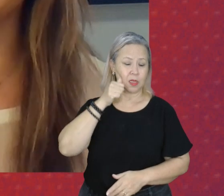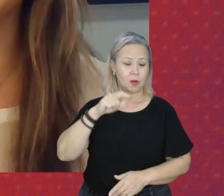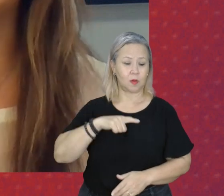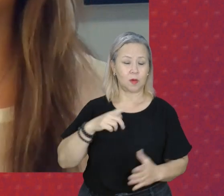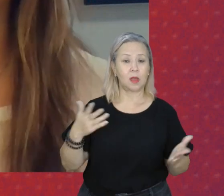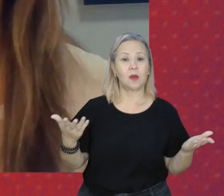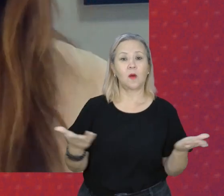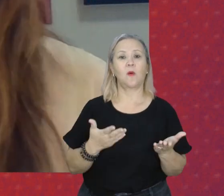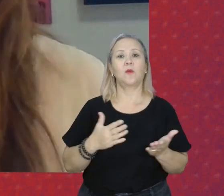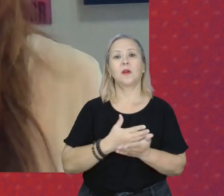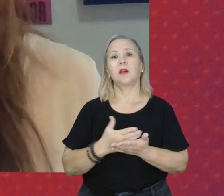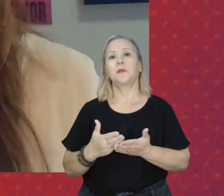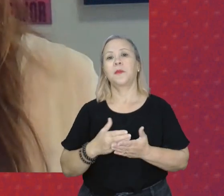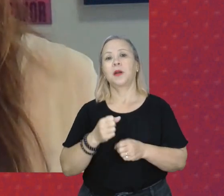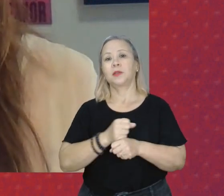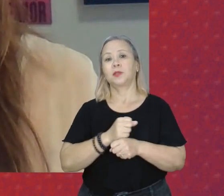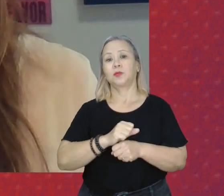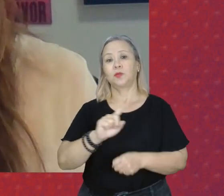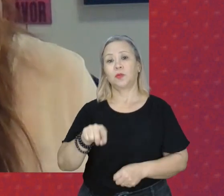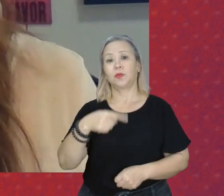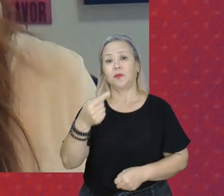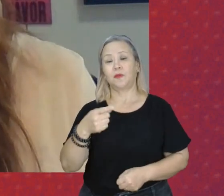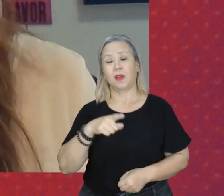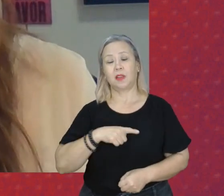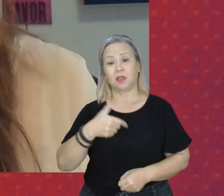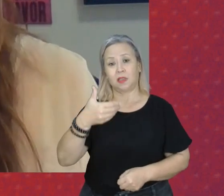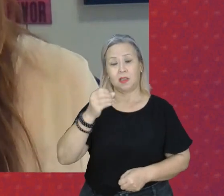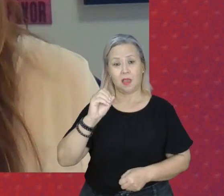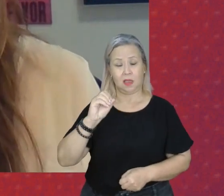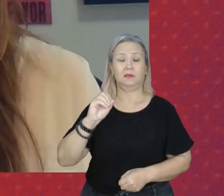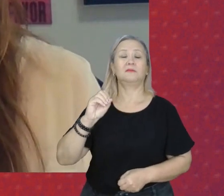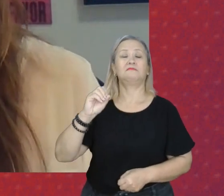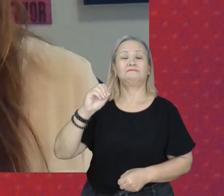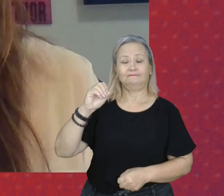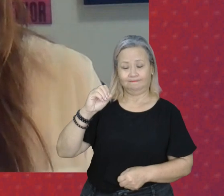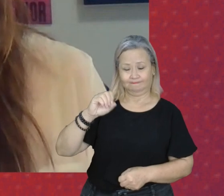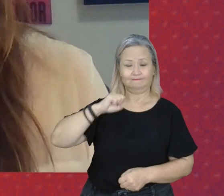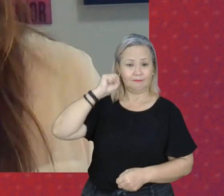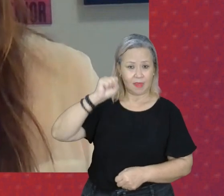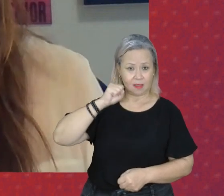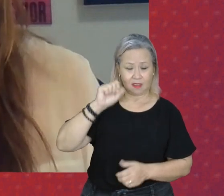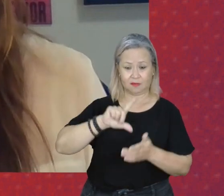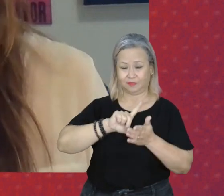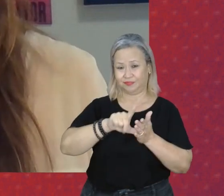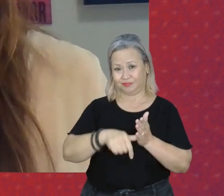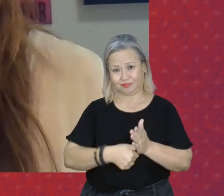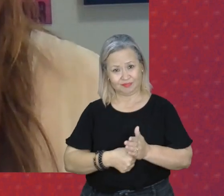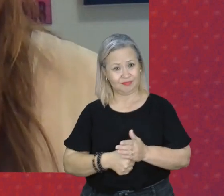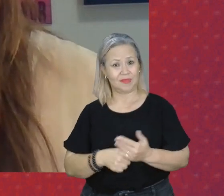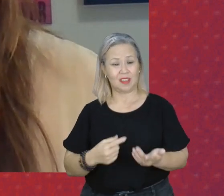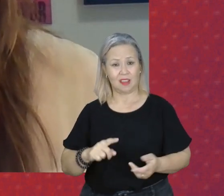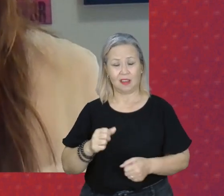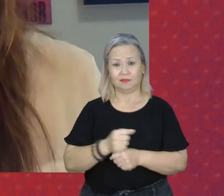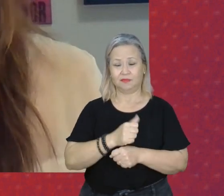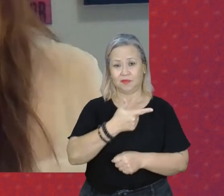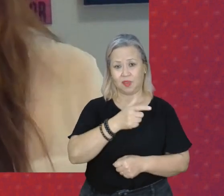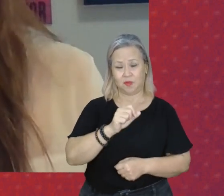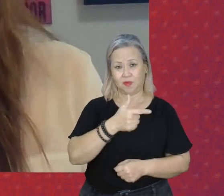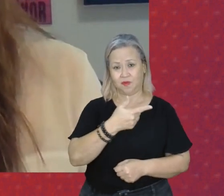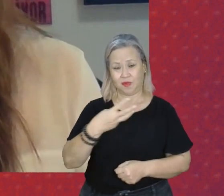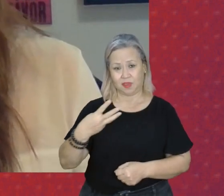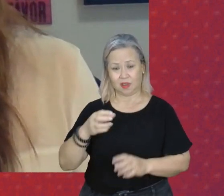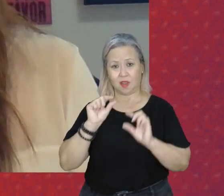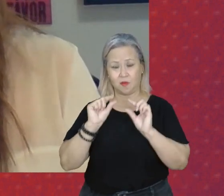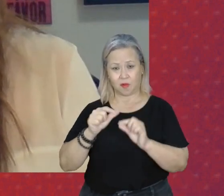hoje. A partir do ano que vem, a gente somente vai ter 10 senadoras, então, assim, é um retrocesso muito impressionante. Eu